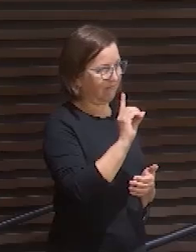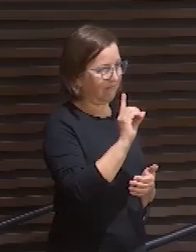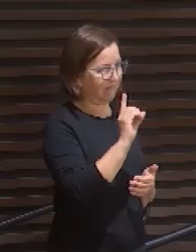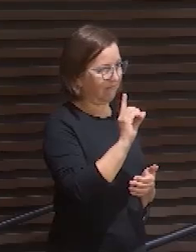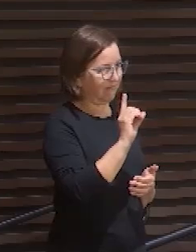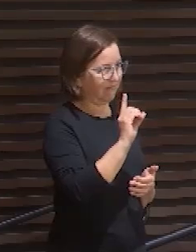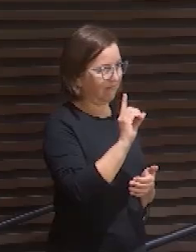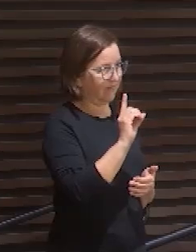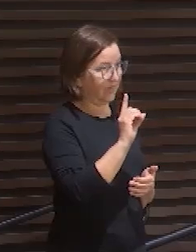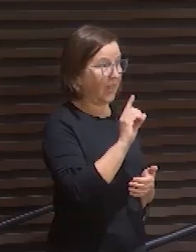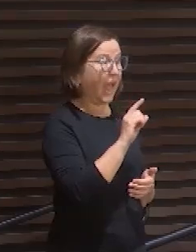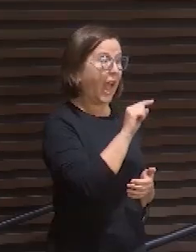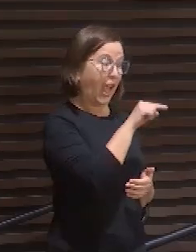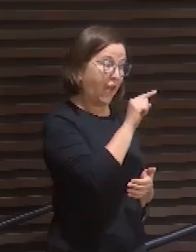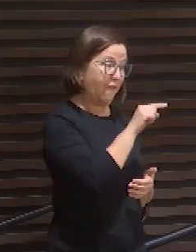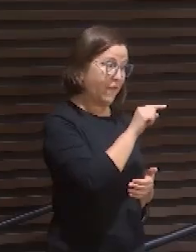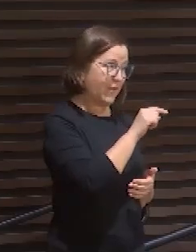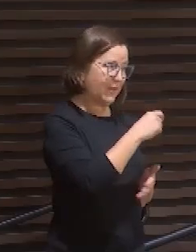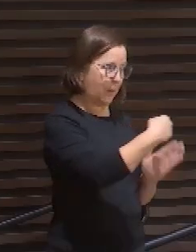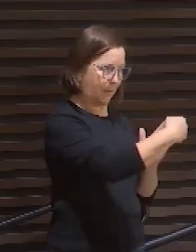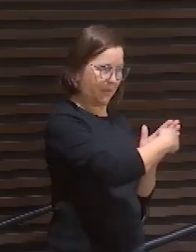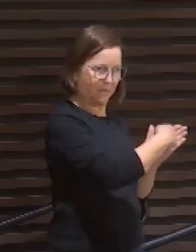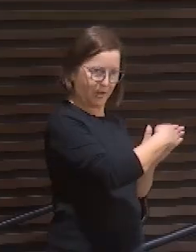Aí você me faz uma pergunta.